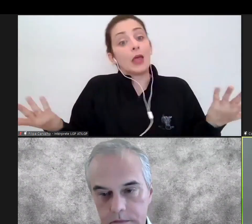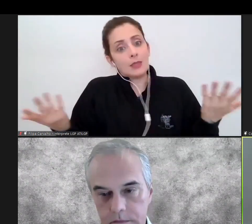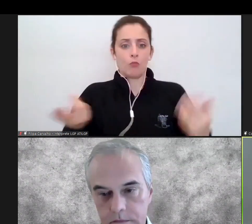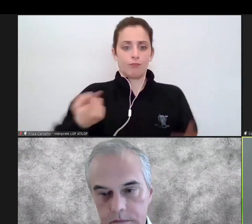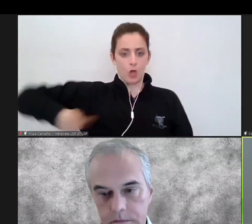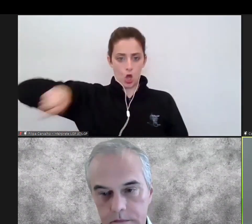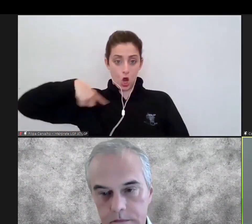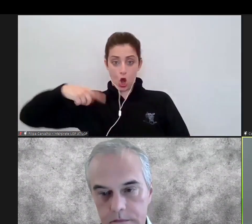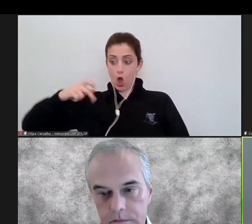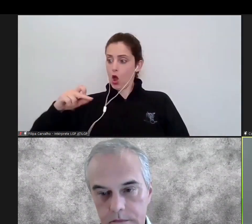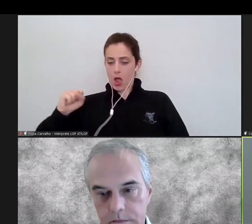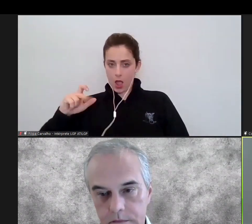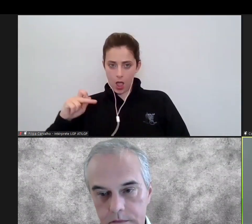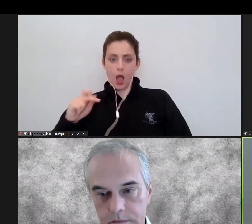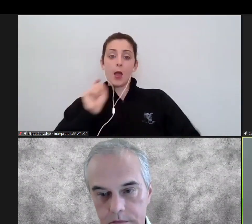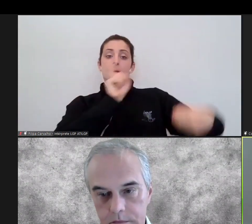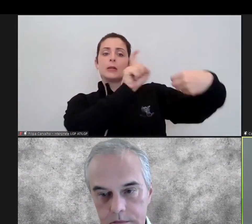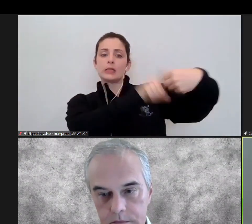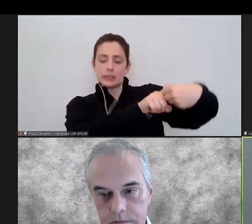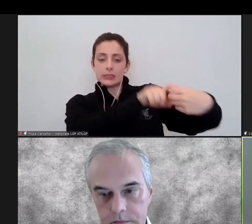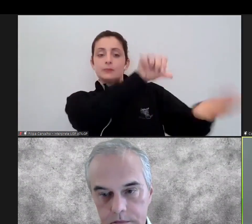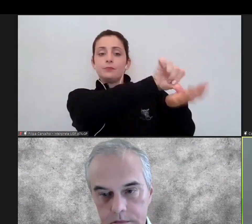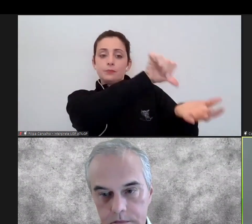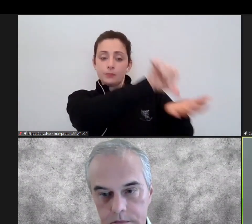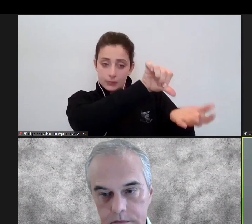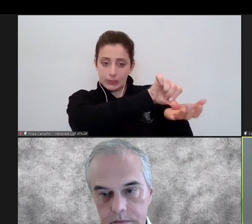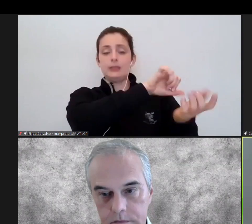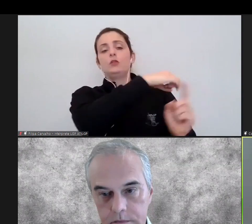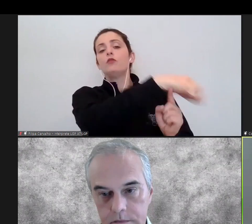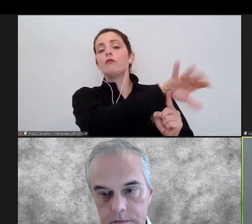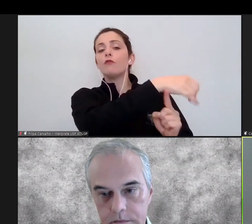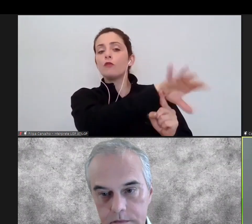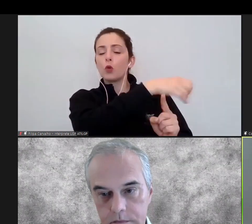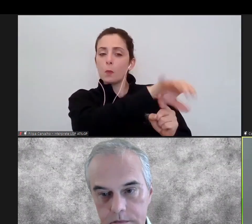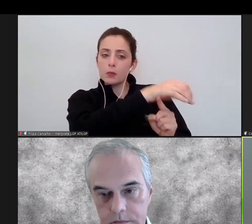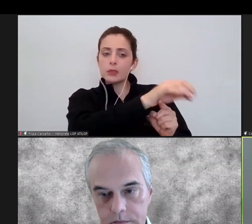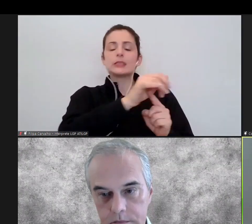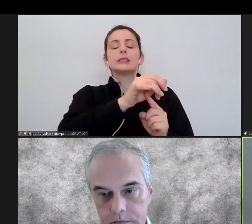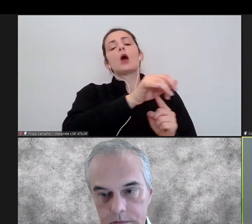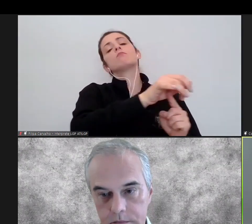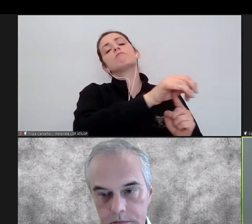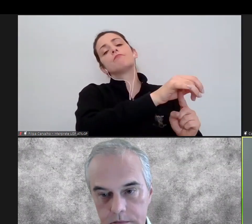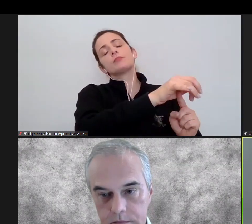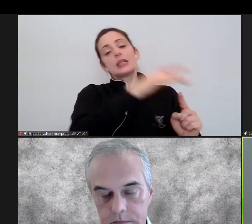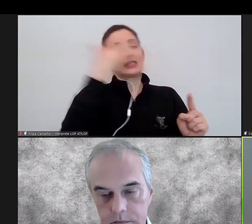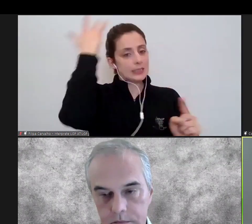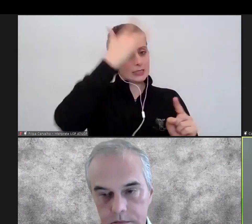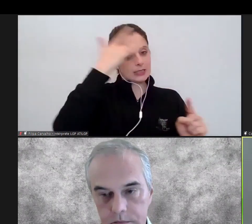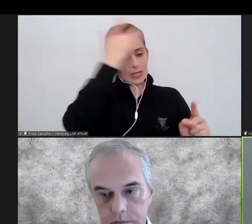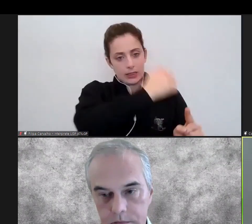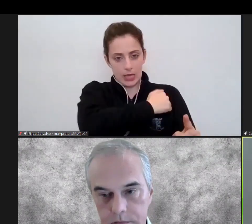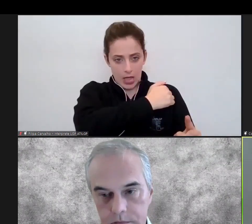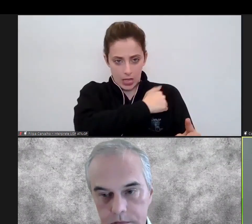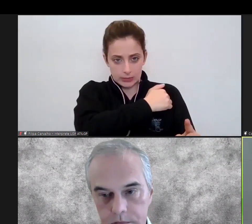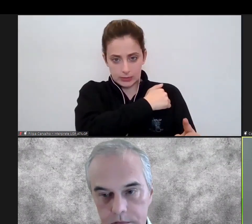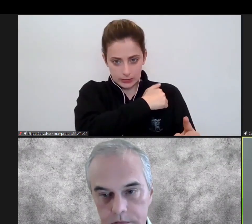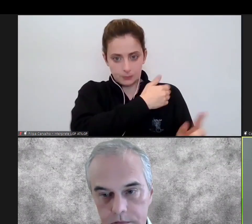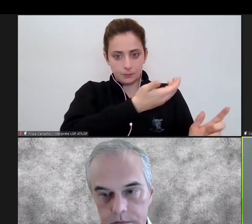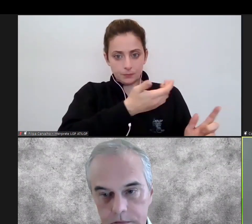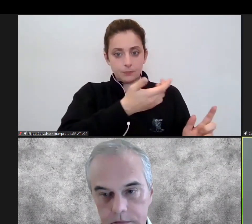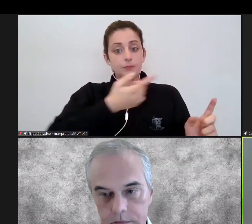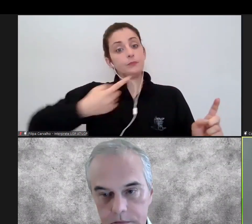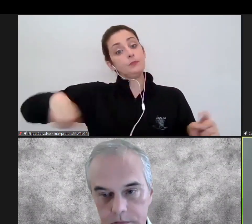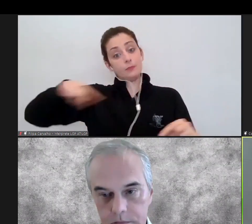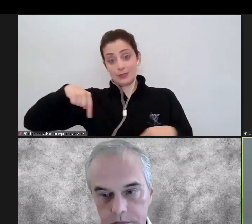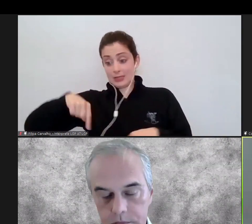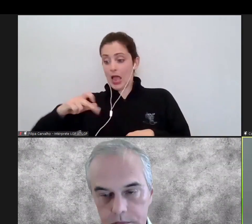estamos a fazer em parceria com o Centro de Formação da Santa Casa, aqui em Alvalade, é percursos de inclusão